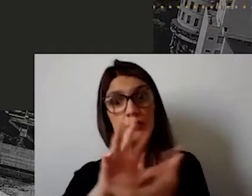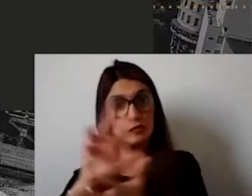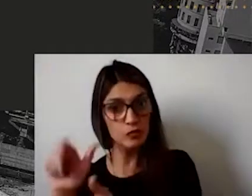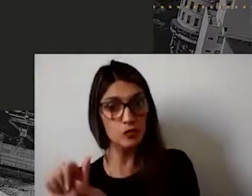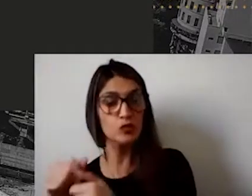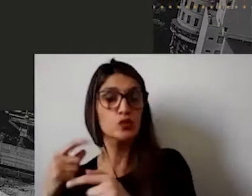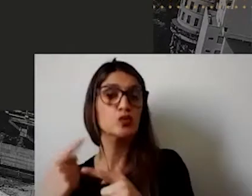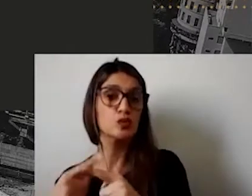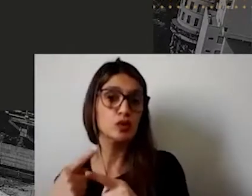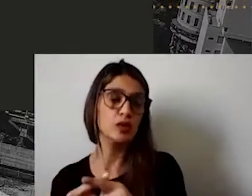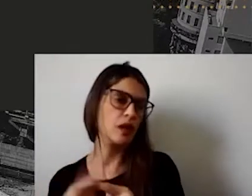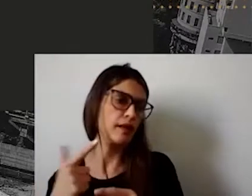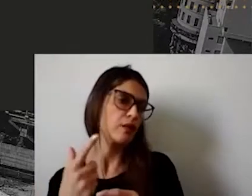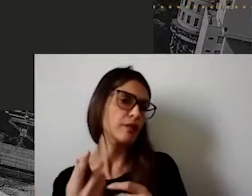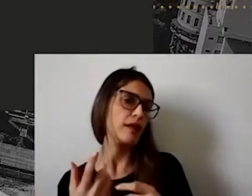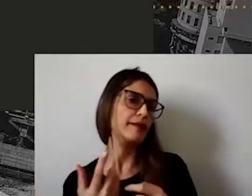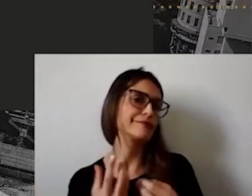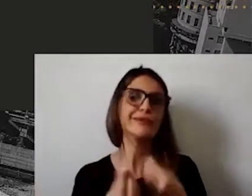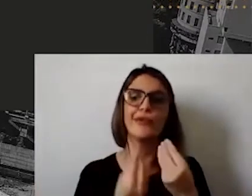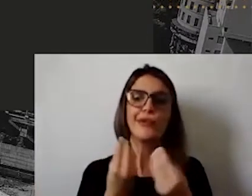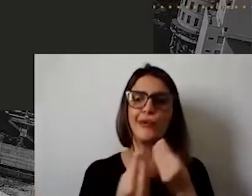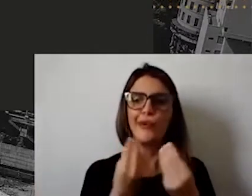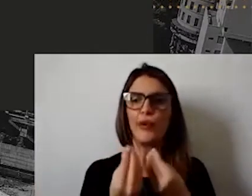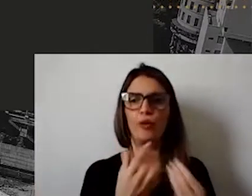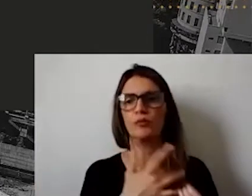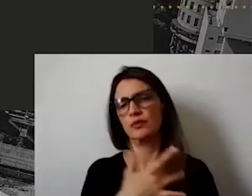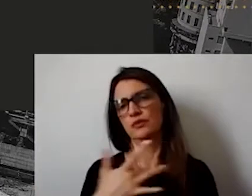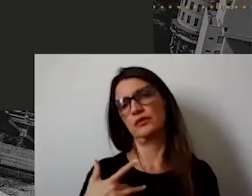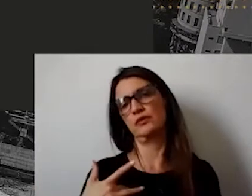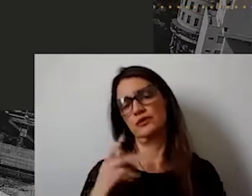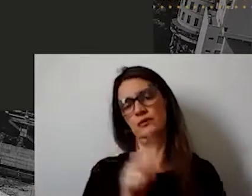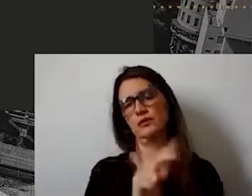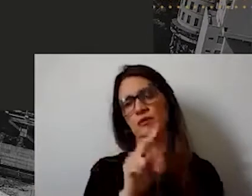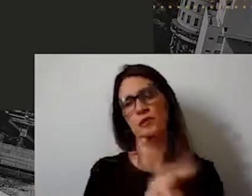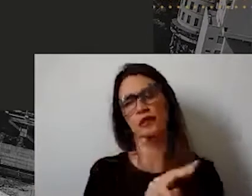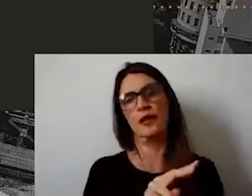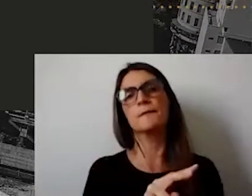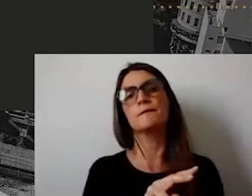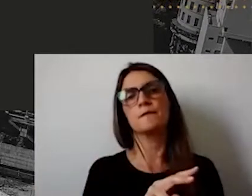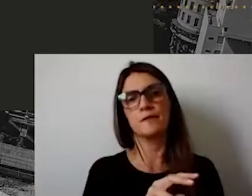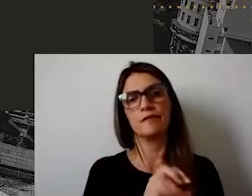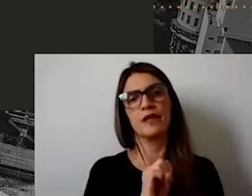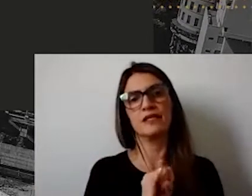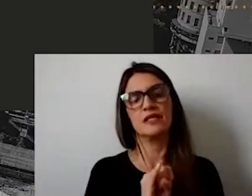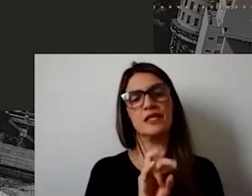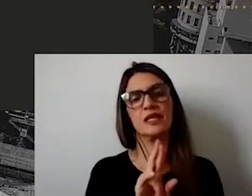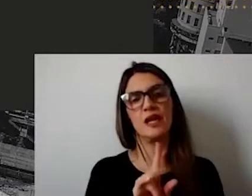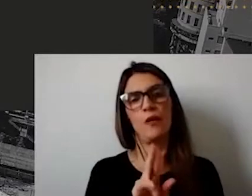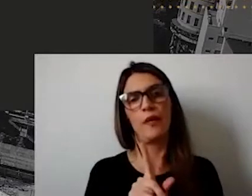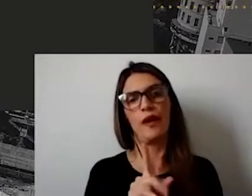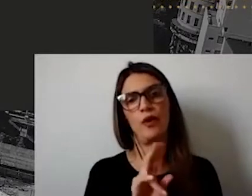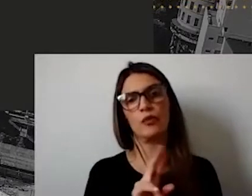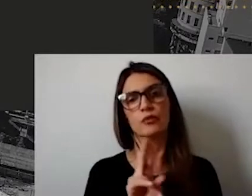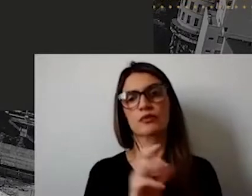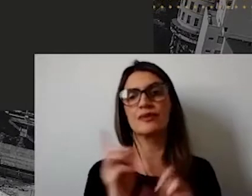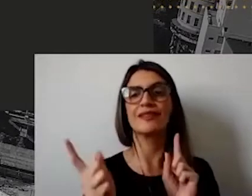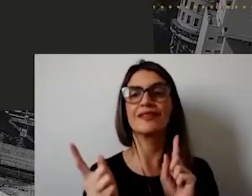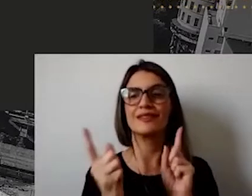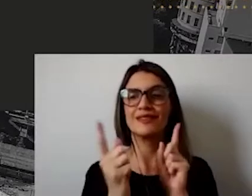tem outro caminho para a questão da saúde senão usar muito o atendimento